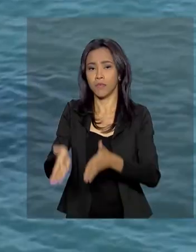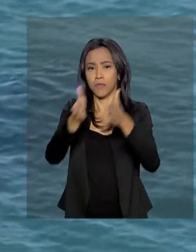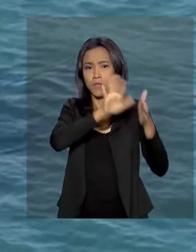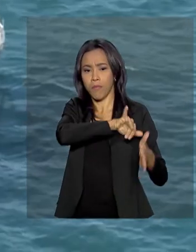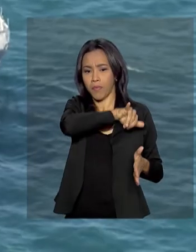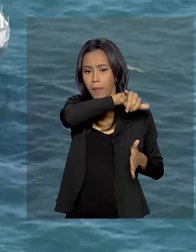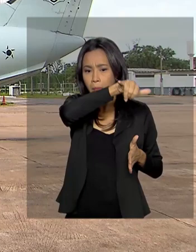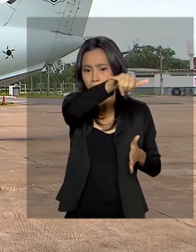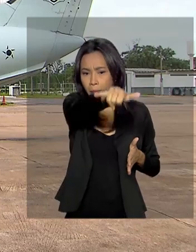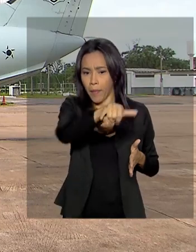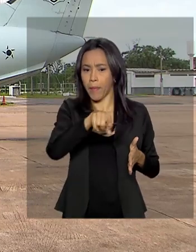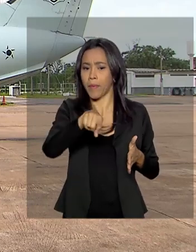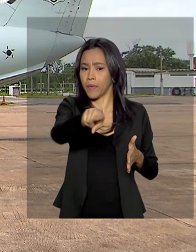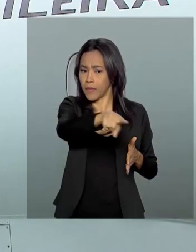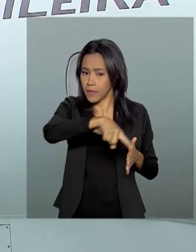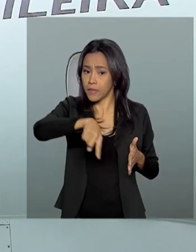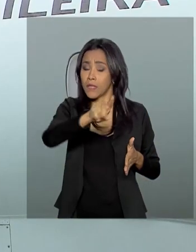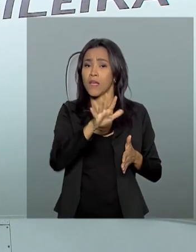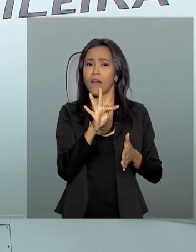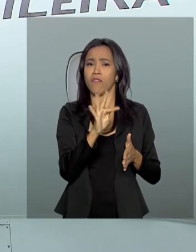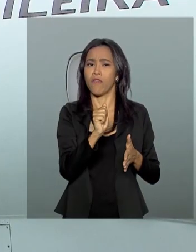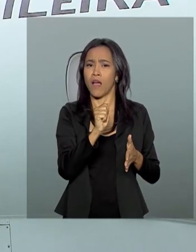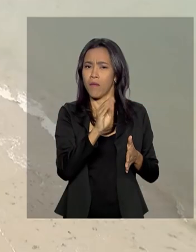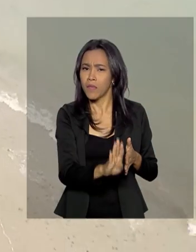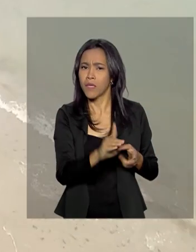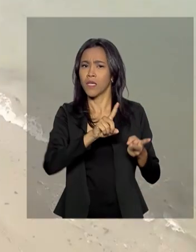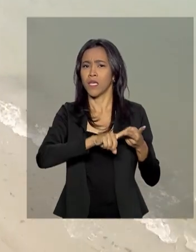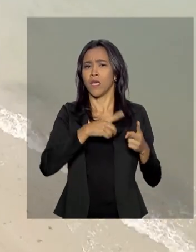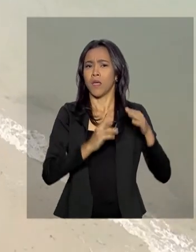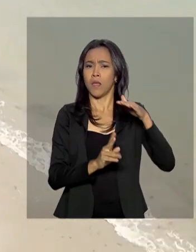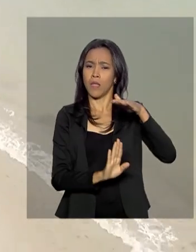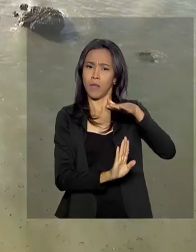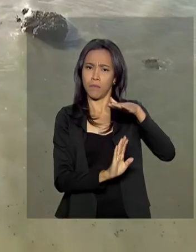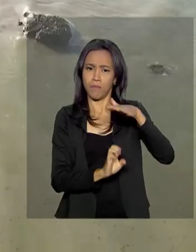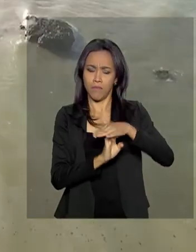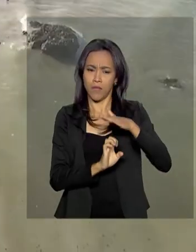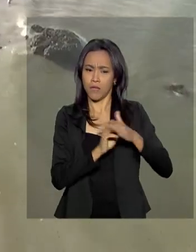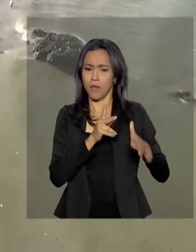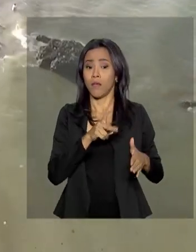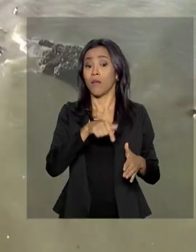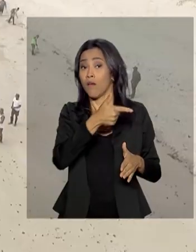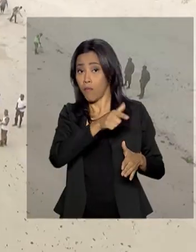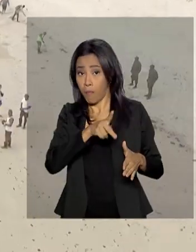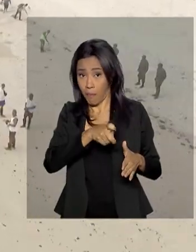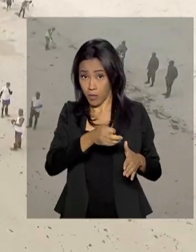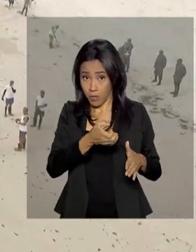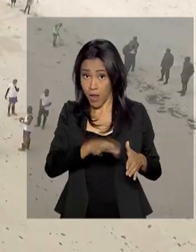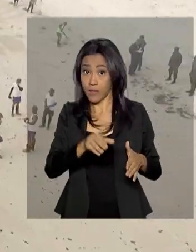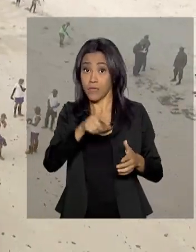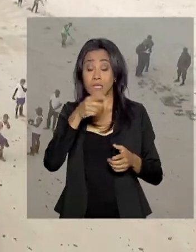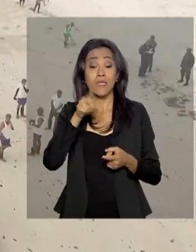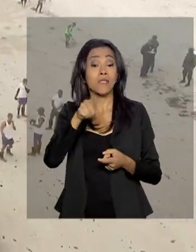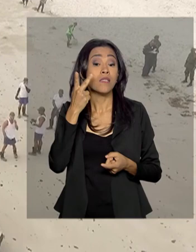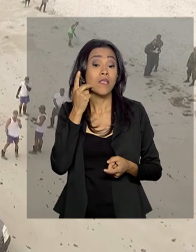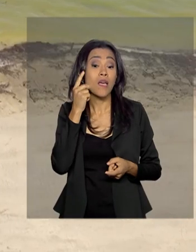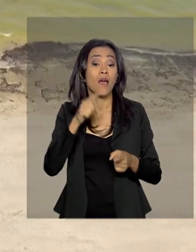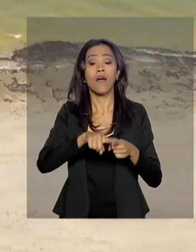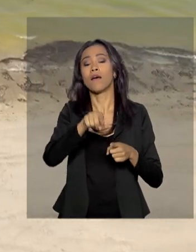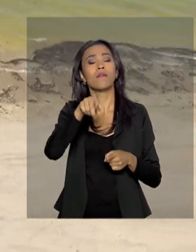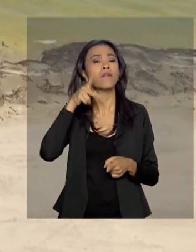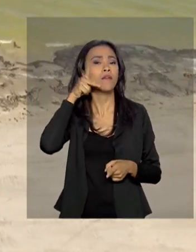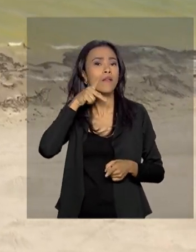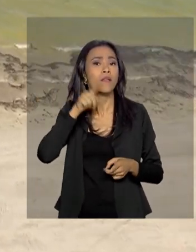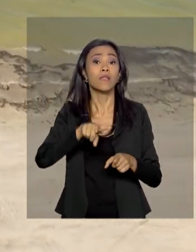Marinha Petrobras e Força Aérea Brasileira. Ceará, Pernambuco e Paraíba estão com as praias limpas.